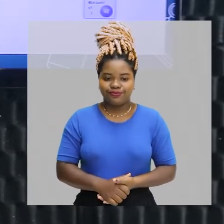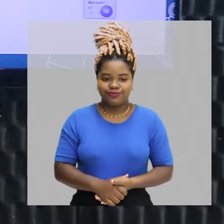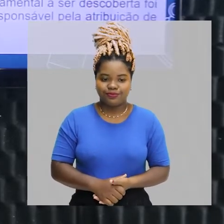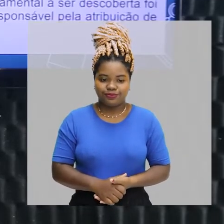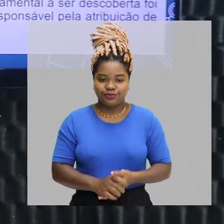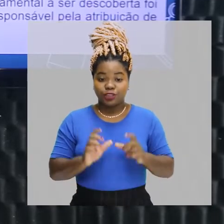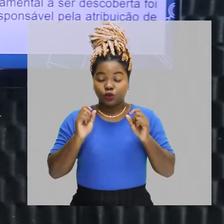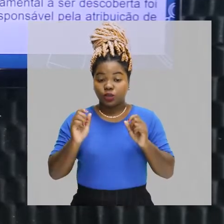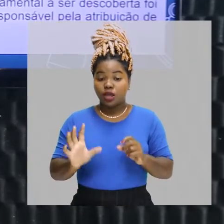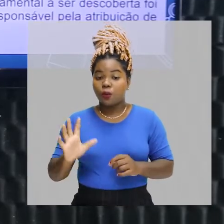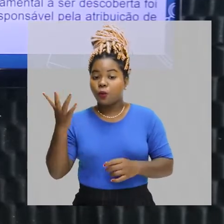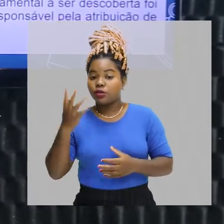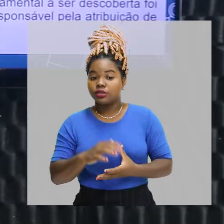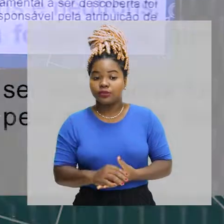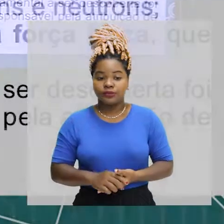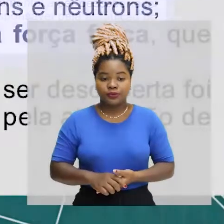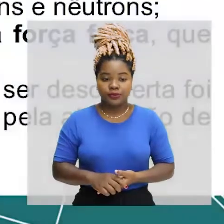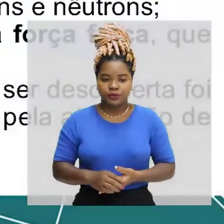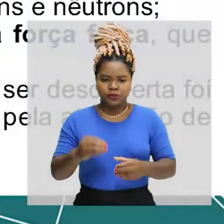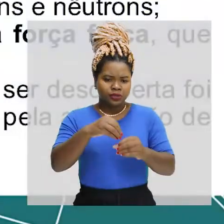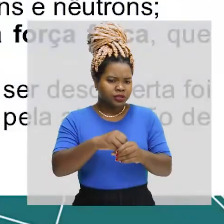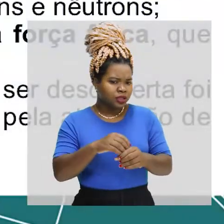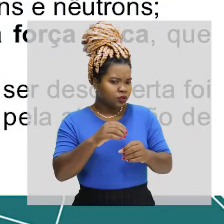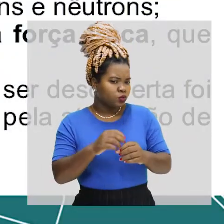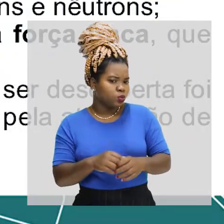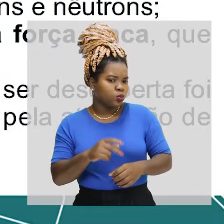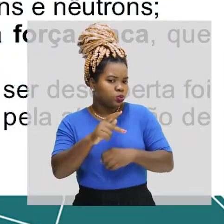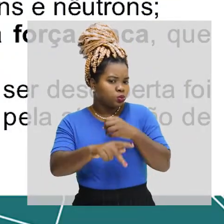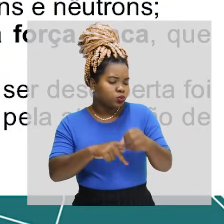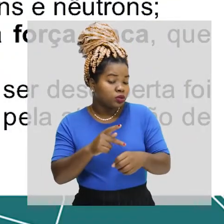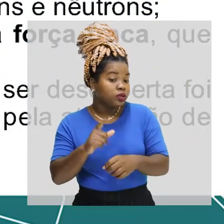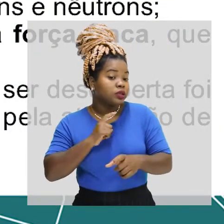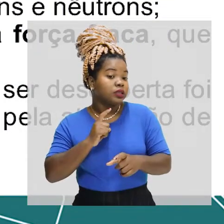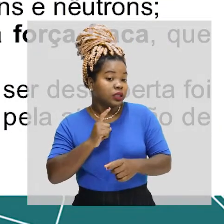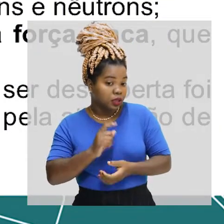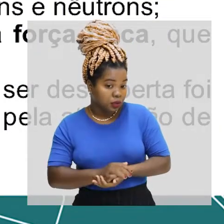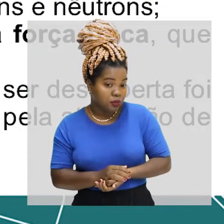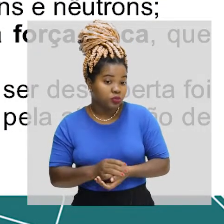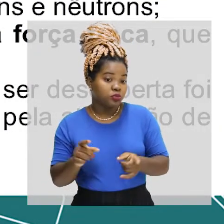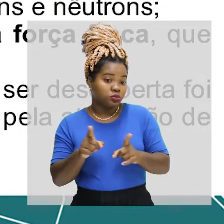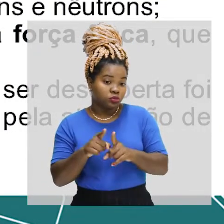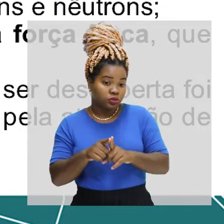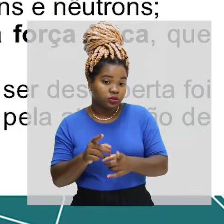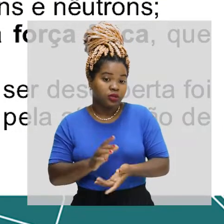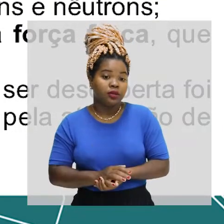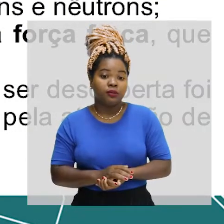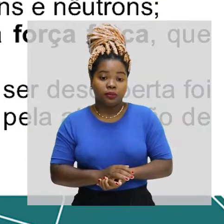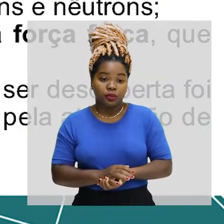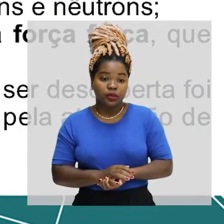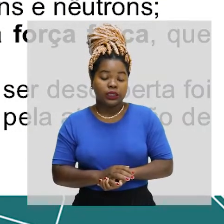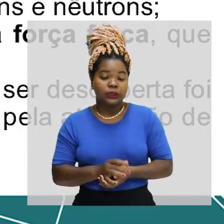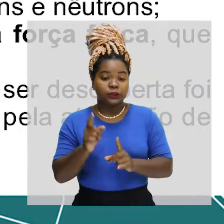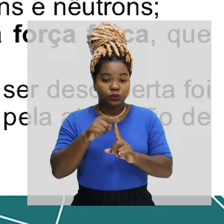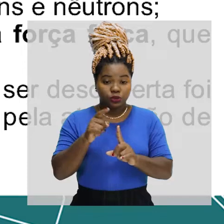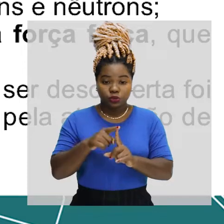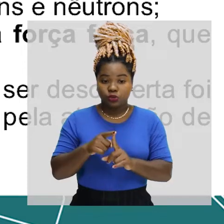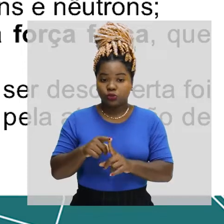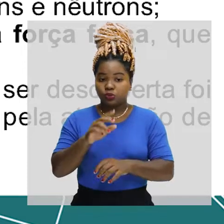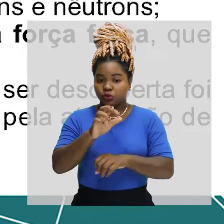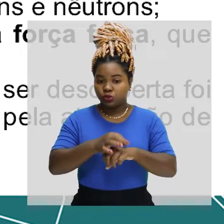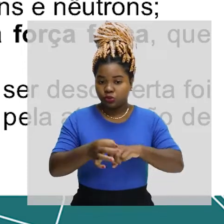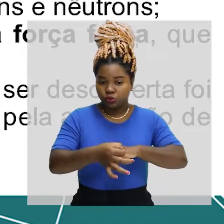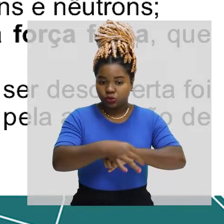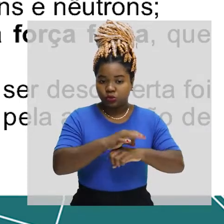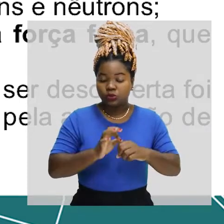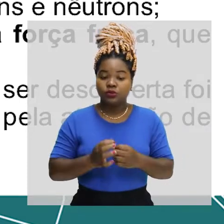Então é o seguinte, lá dentro desse próton, por exemplo, nós temos partículas elementares, e essas partículas elementares, certo? Entre elas nós